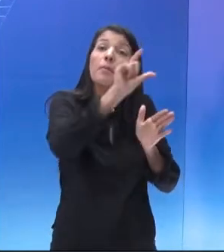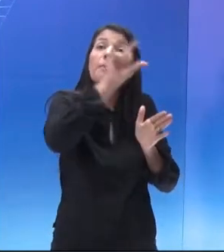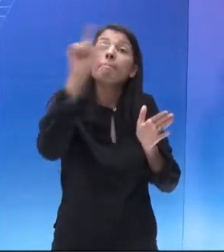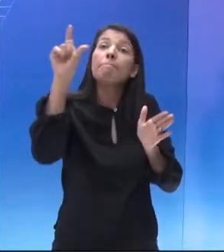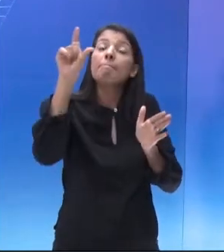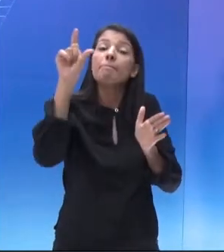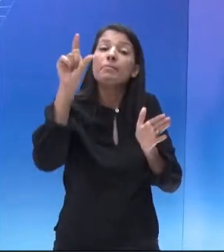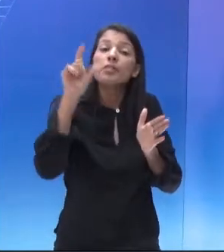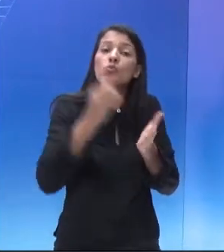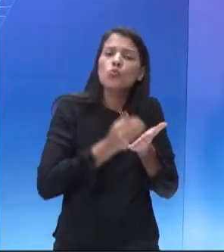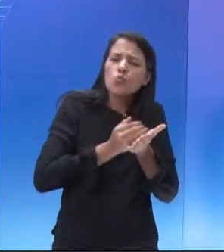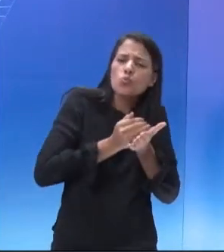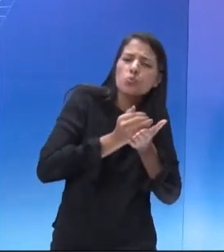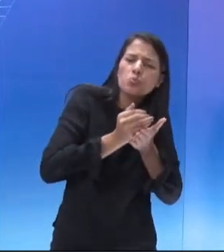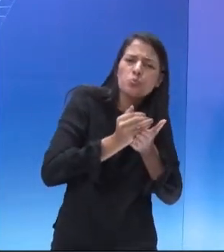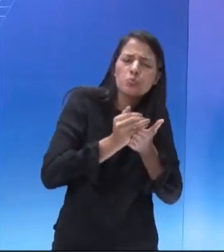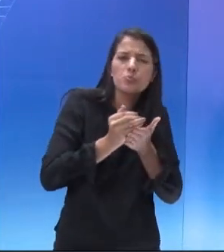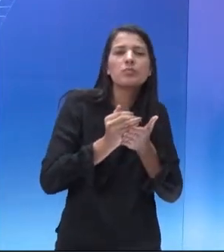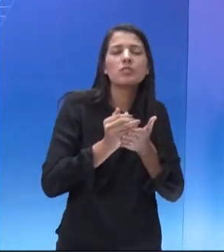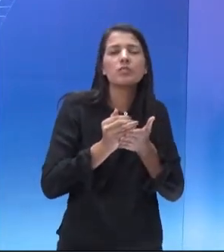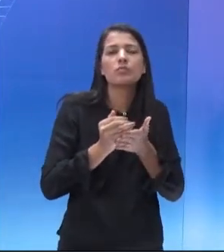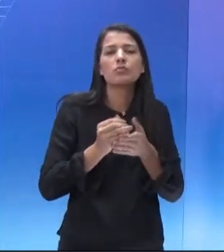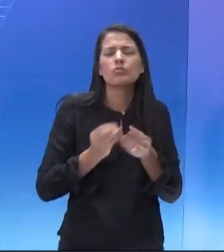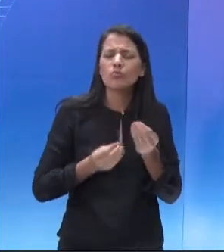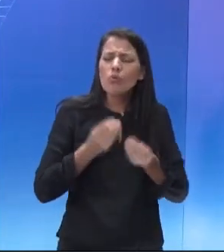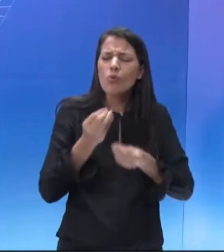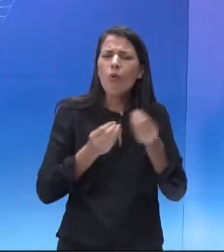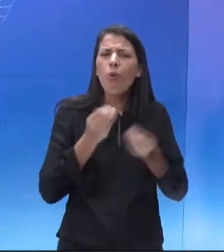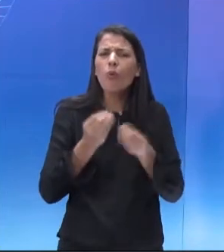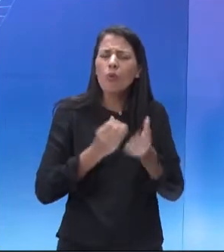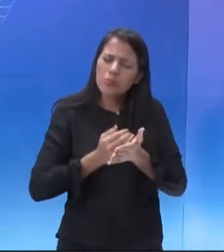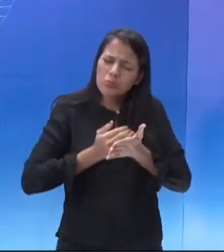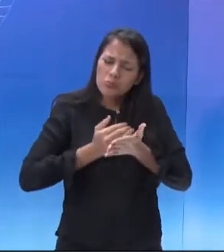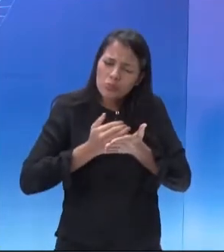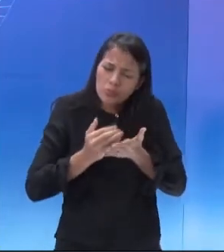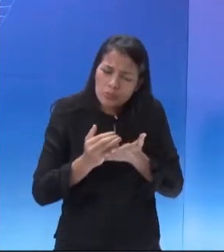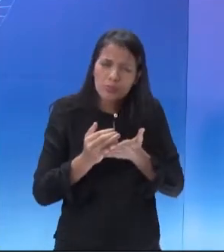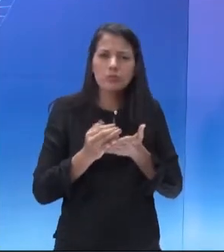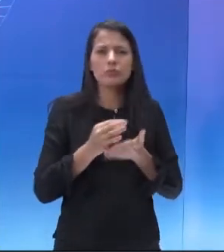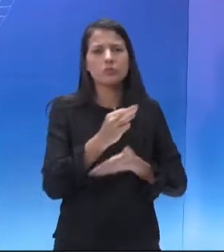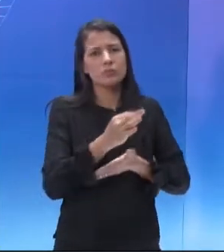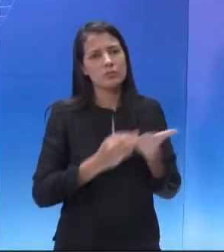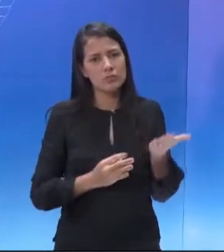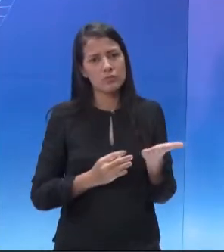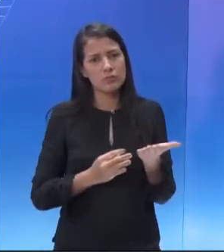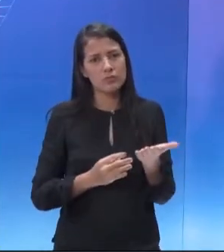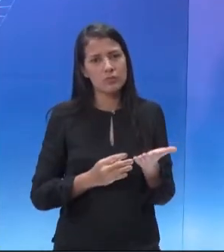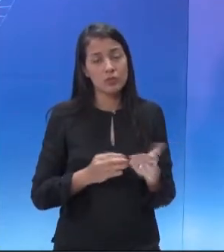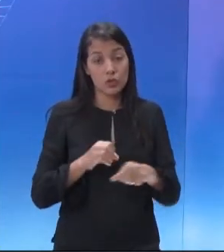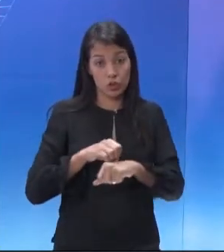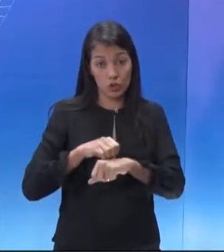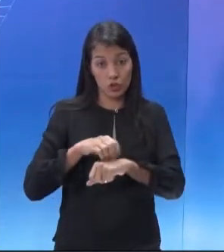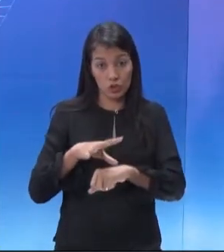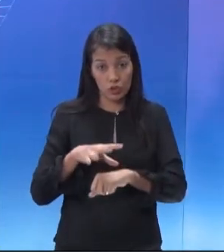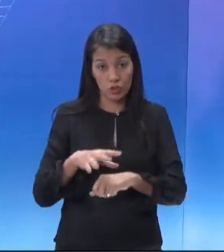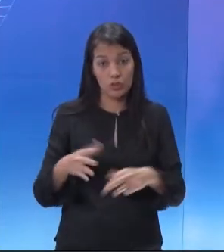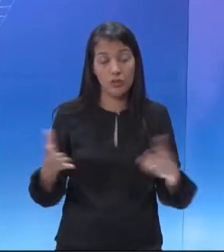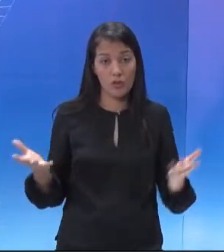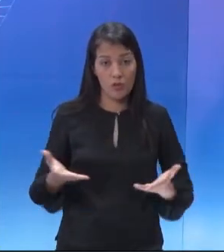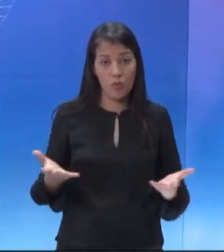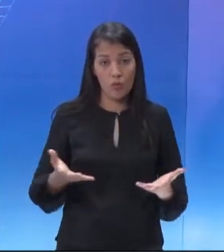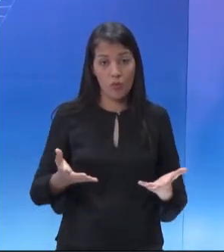muita dificuldade com isso? A gente já está treinando o início da introdução e eu quero dar também aqui uma dica para que